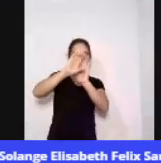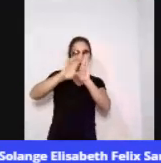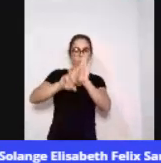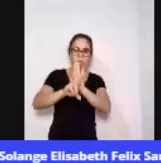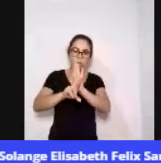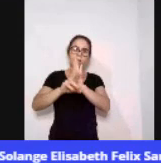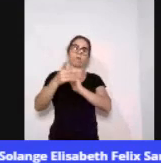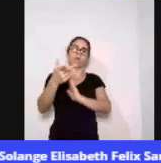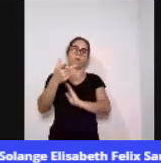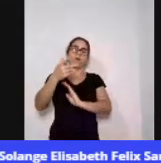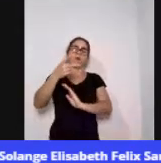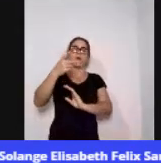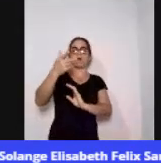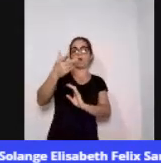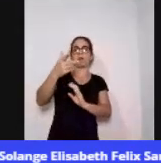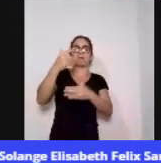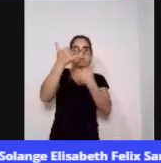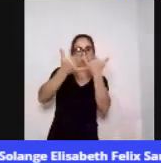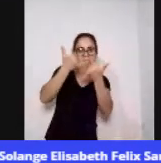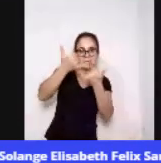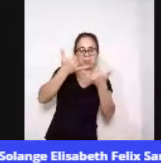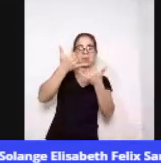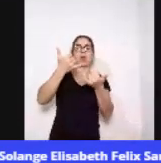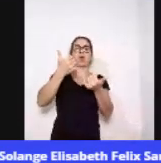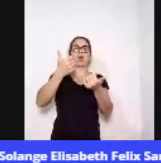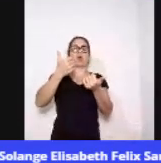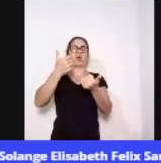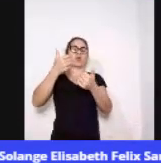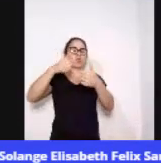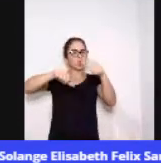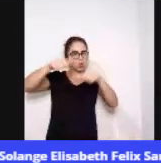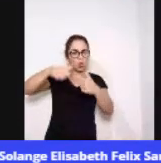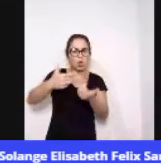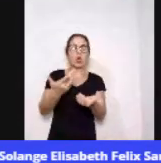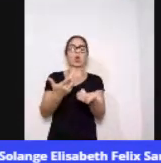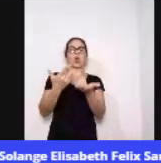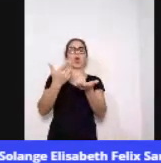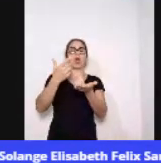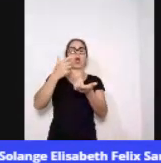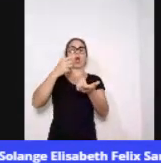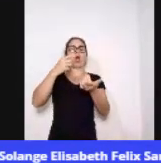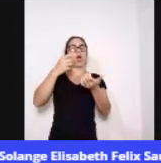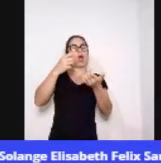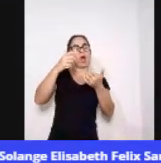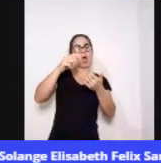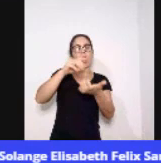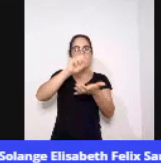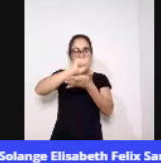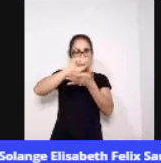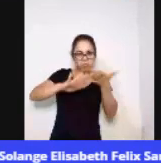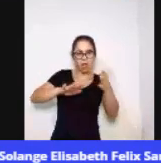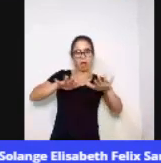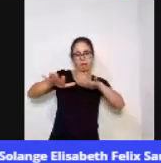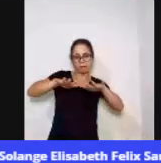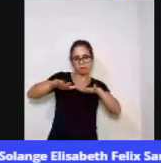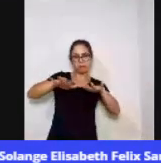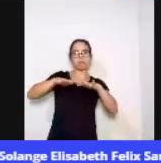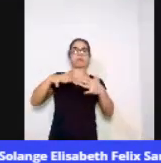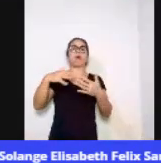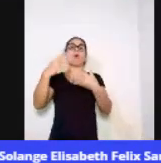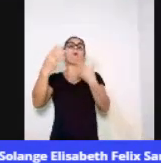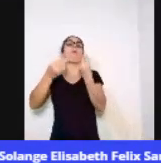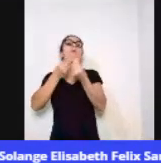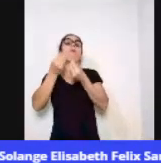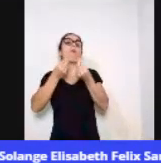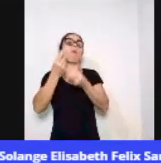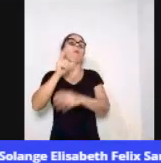brincadeiras e jogos, em atividades rítmicas. Eu vou ver em qual temática e objeto de conhecimento que ela vai se